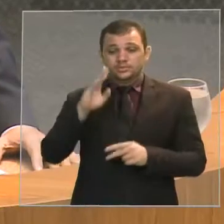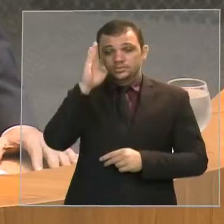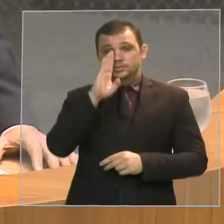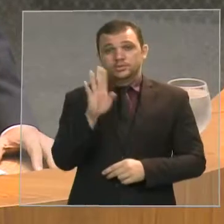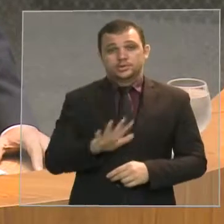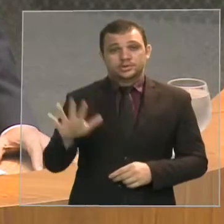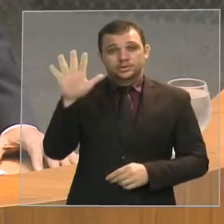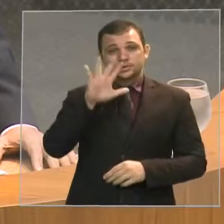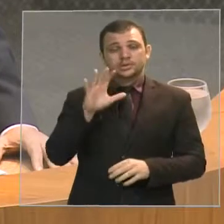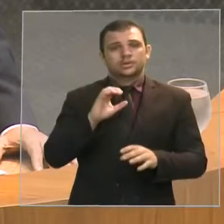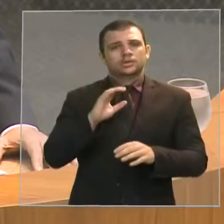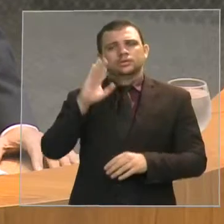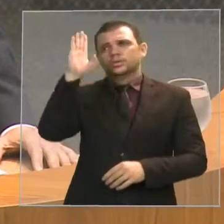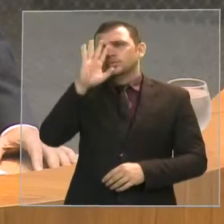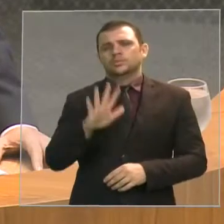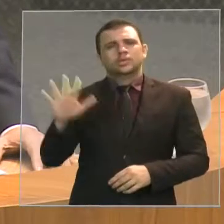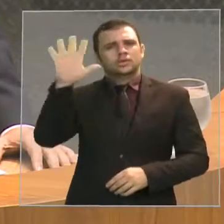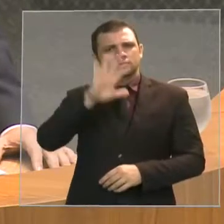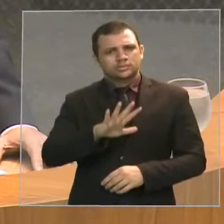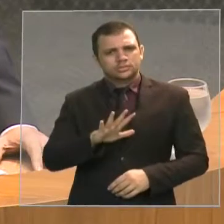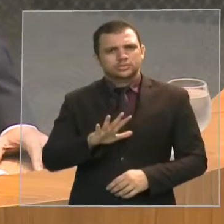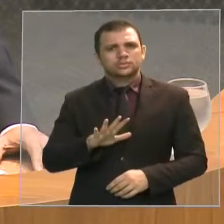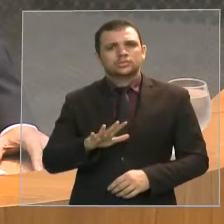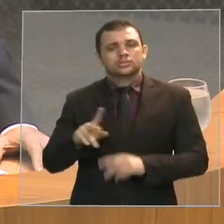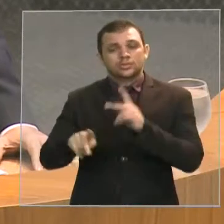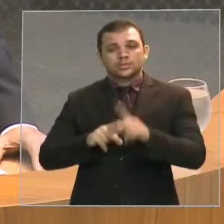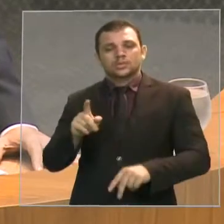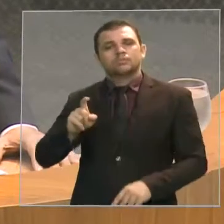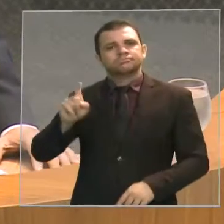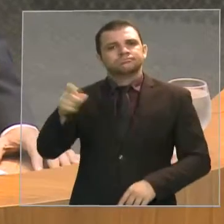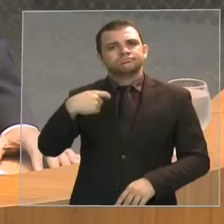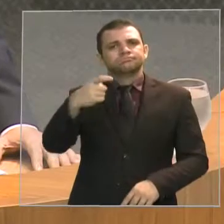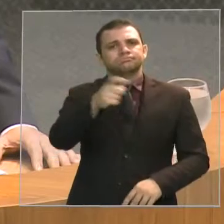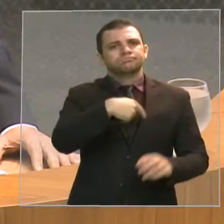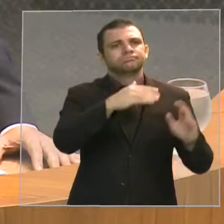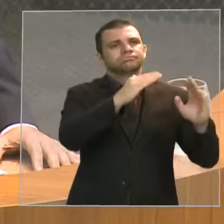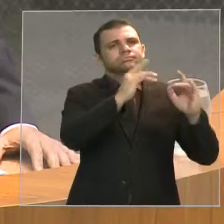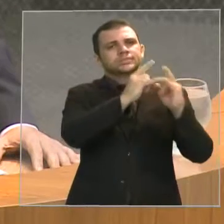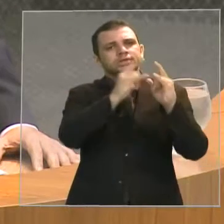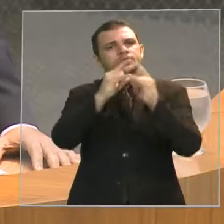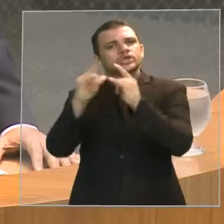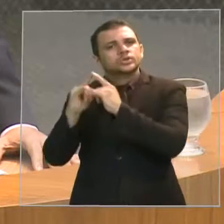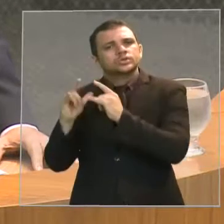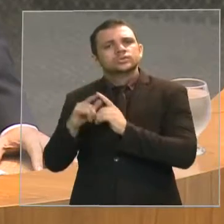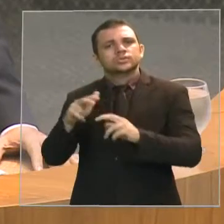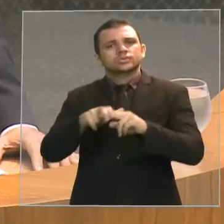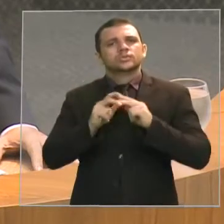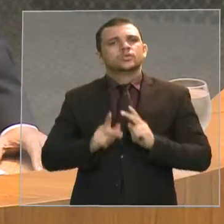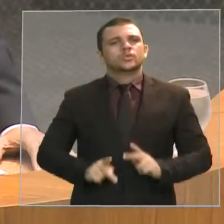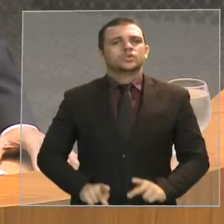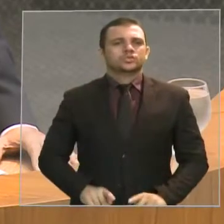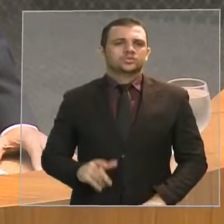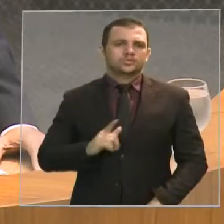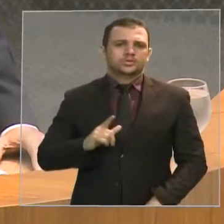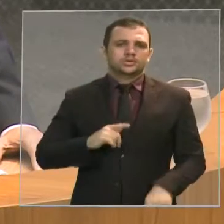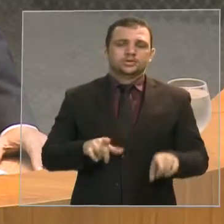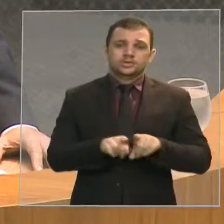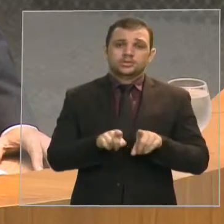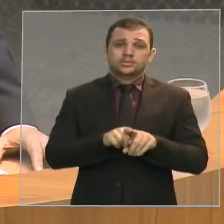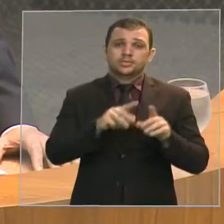cobre critica as instituições pelas posturas pelas atitudes pelos